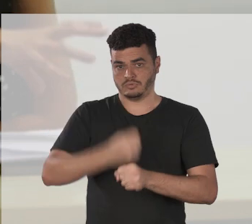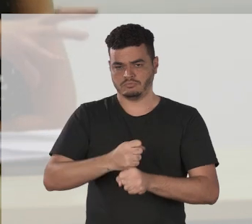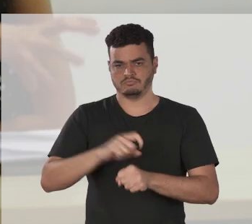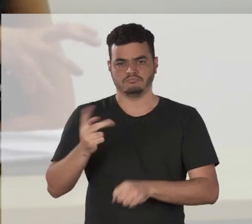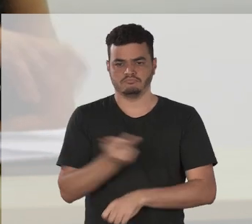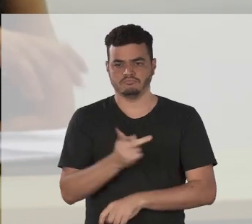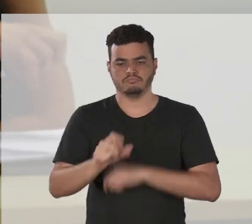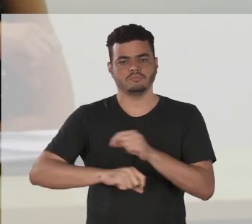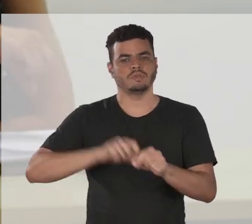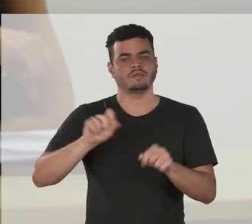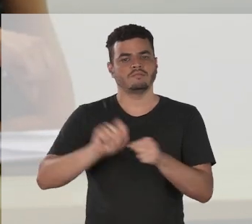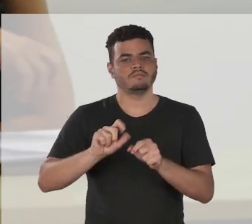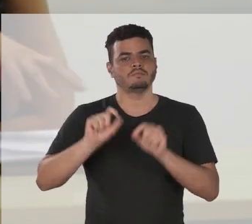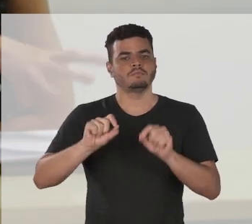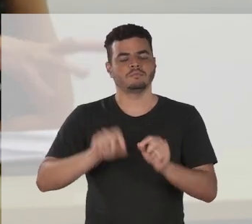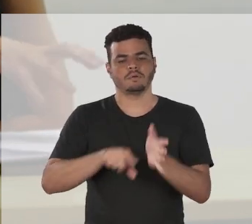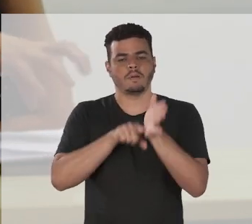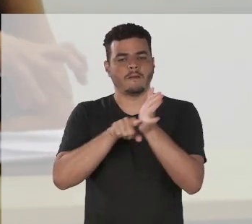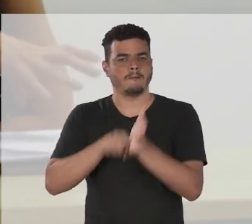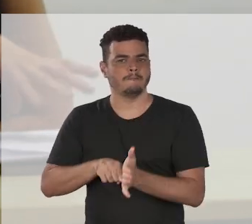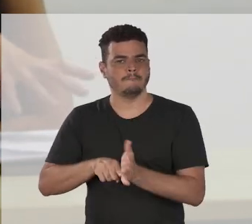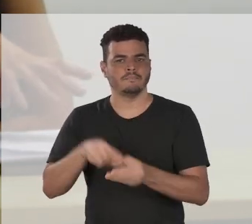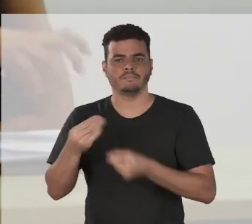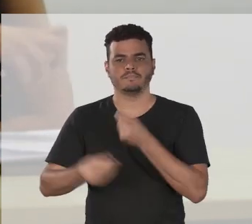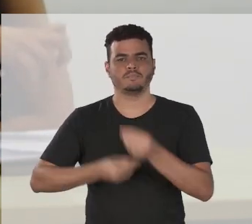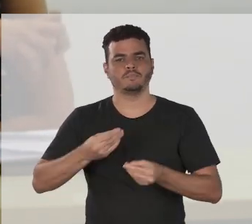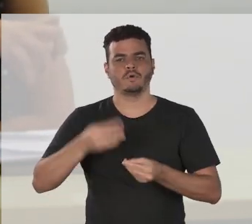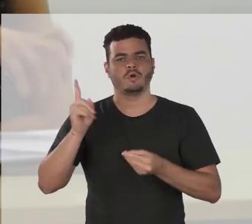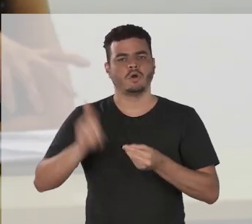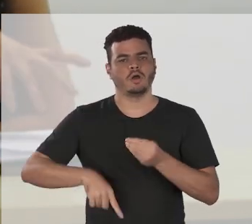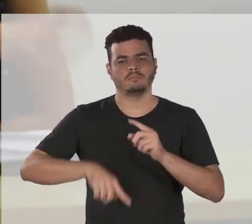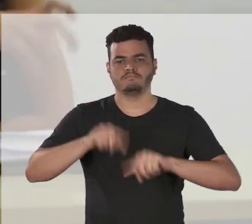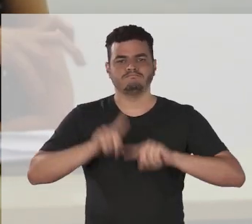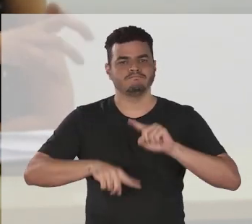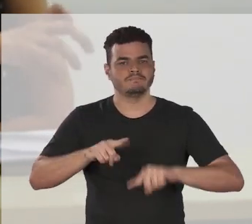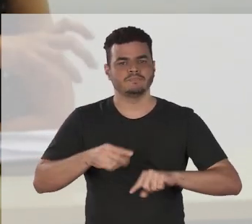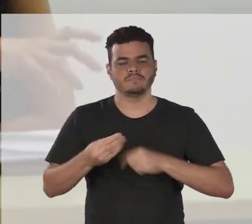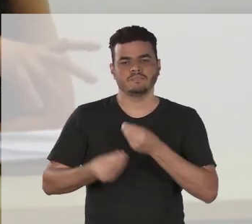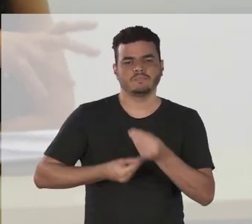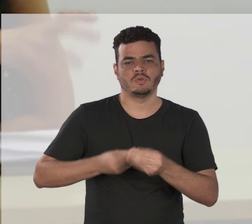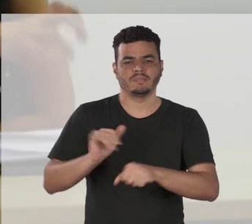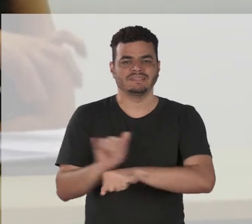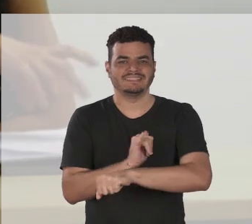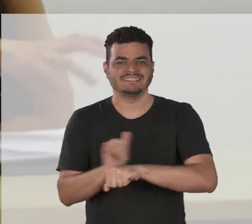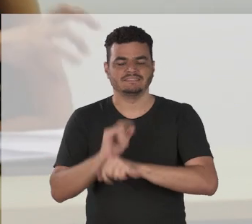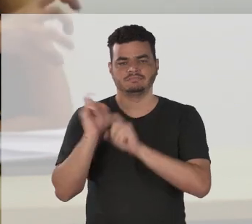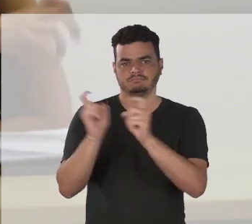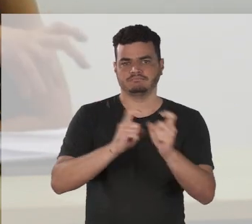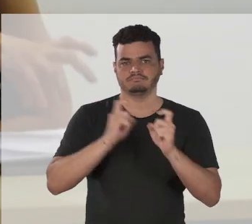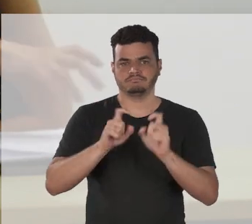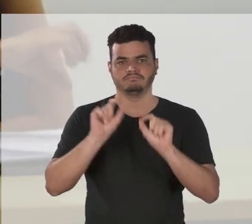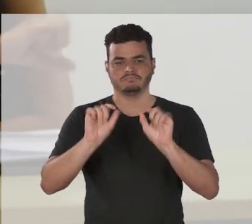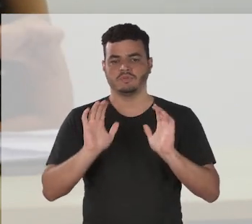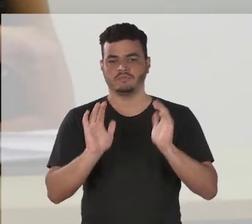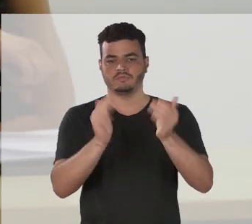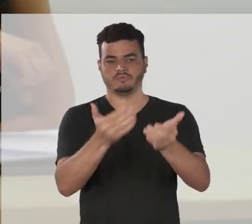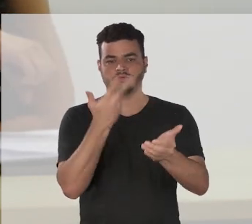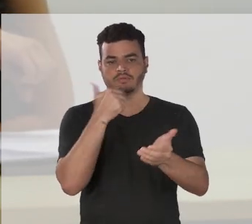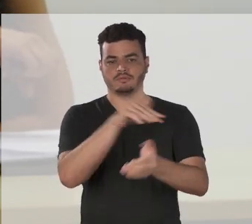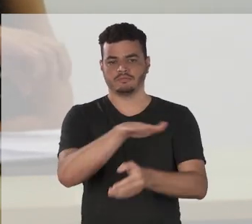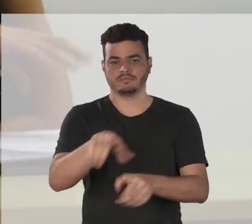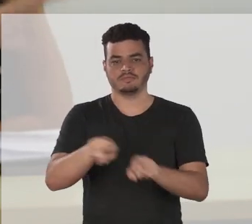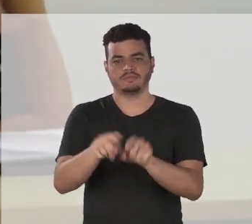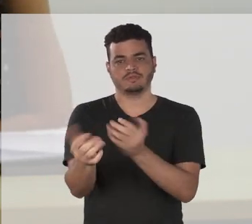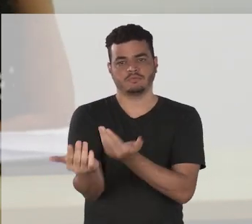e o que fazemos é estudar os mecanismos discursivos e de gêneros com destinatário infantil e